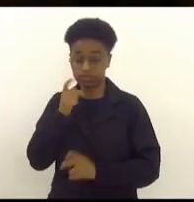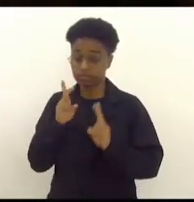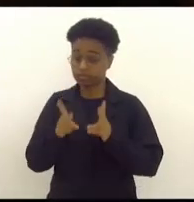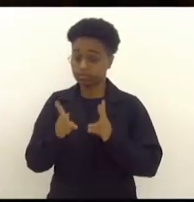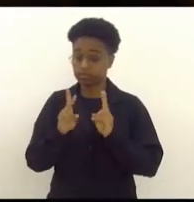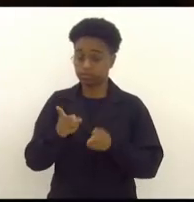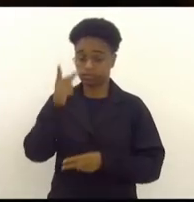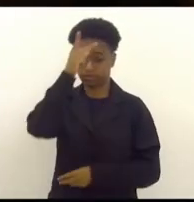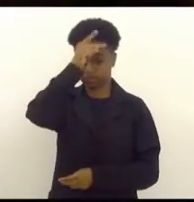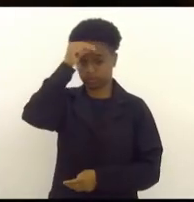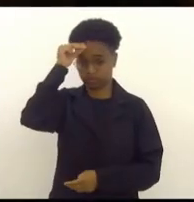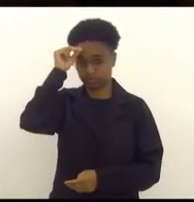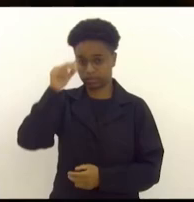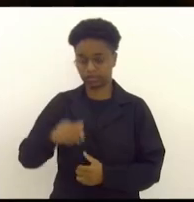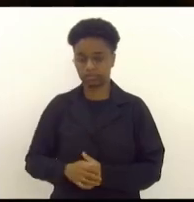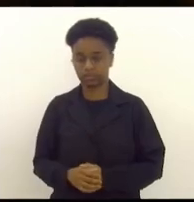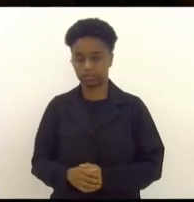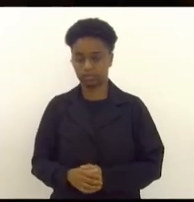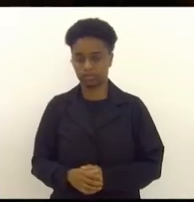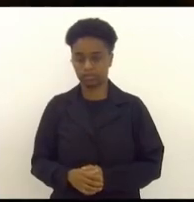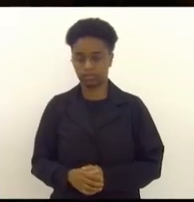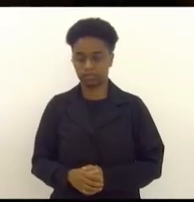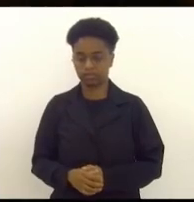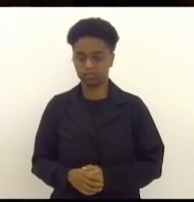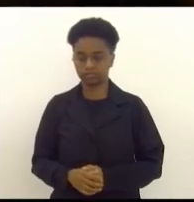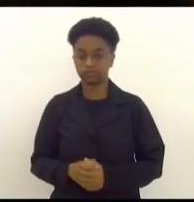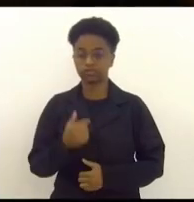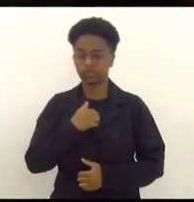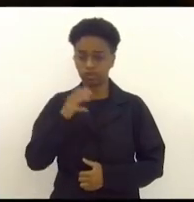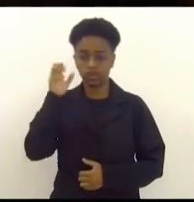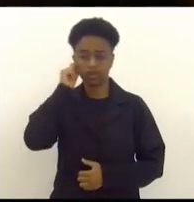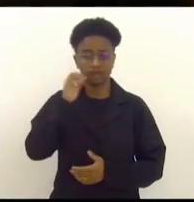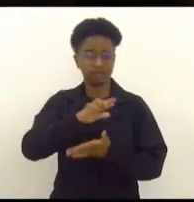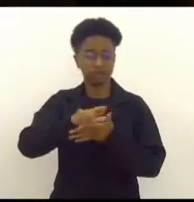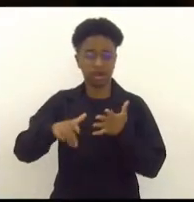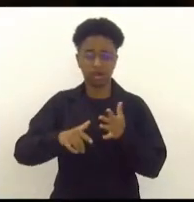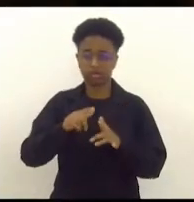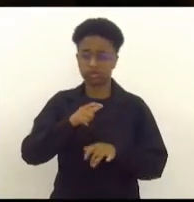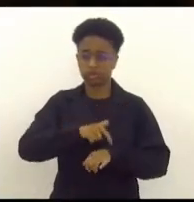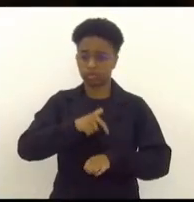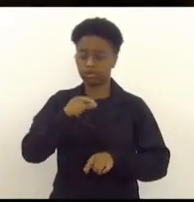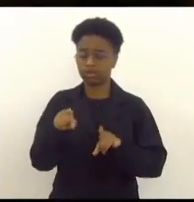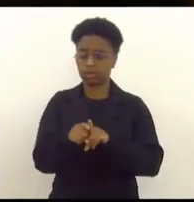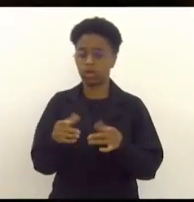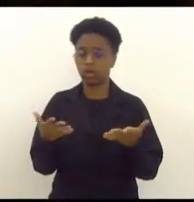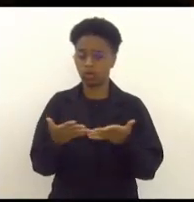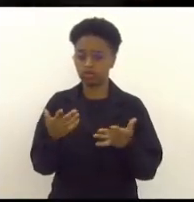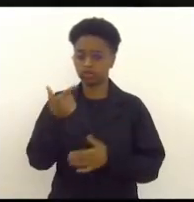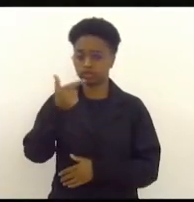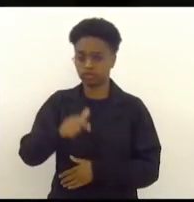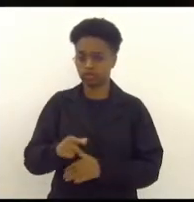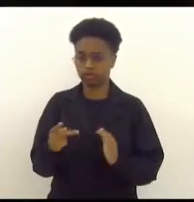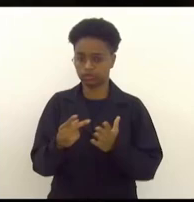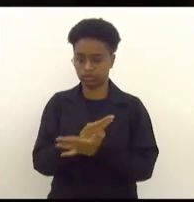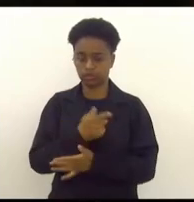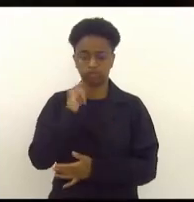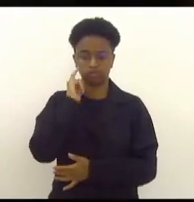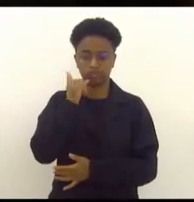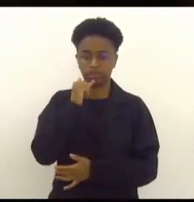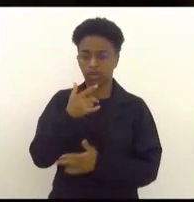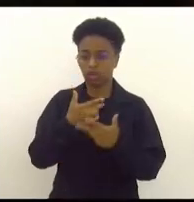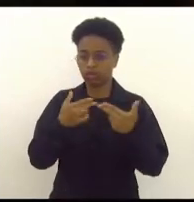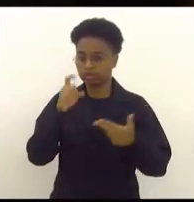mesmo Prefeito o senhor Deputado que eu ouvi aqui por mais de uma vez e hoje eu vim Pela terceira ou quarta vez numa narrativa